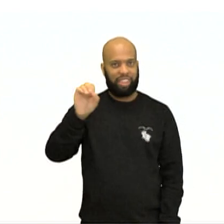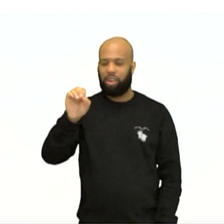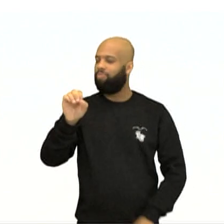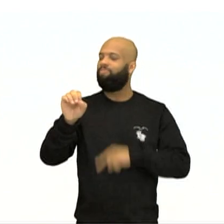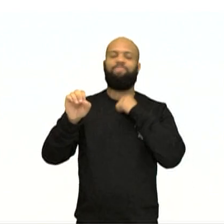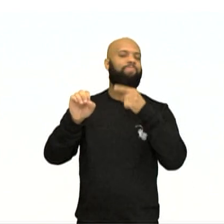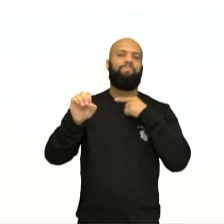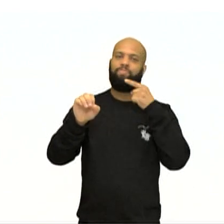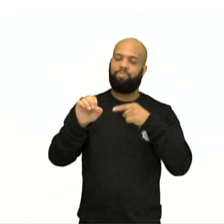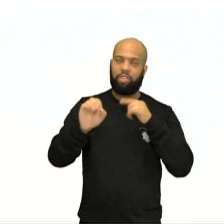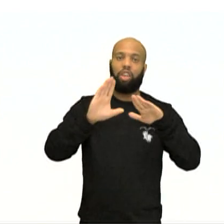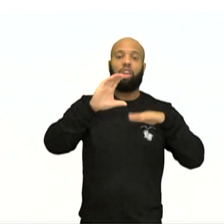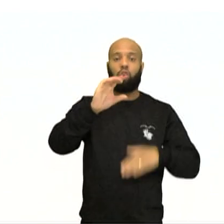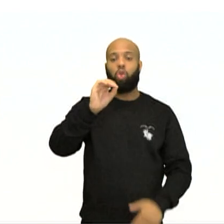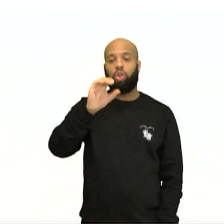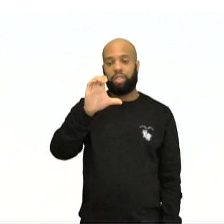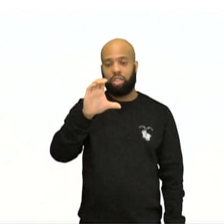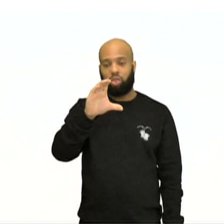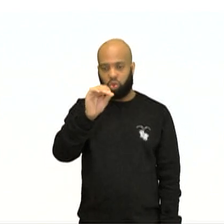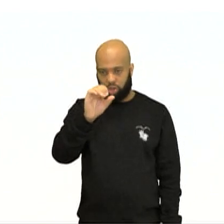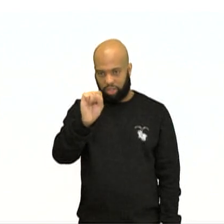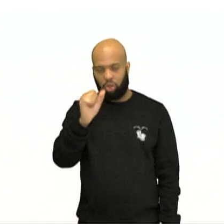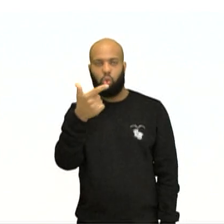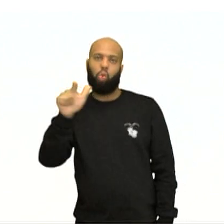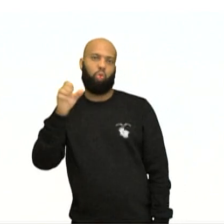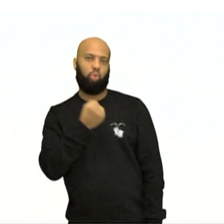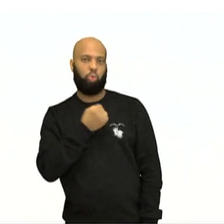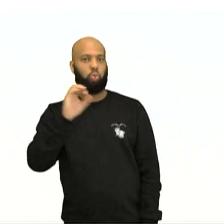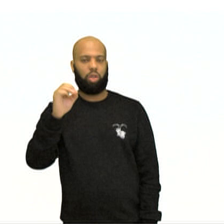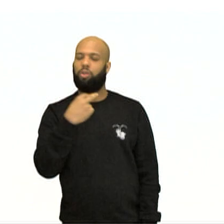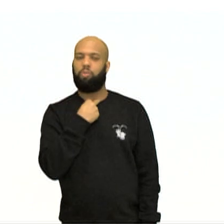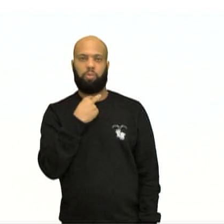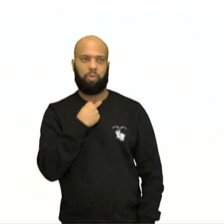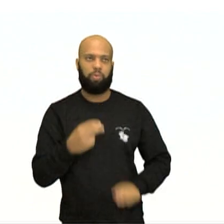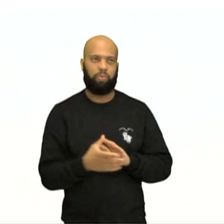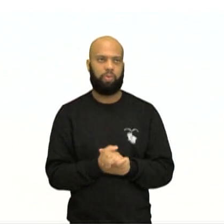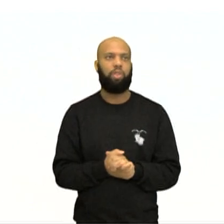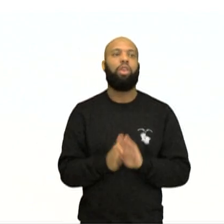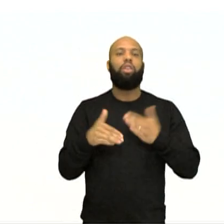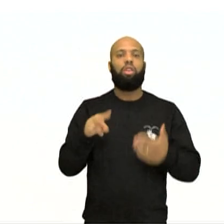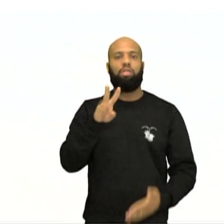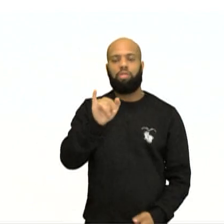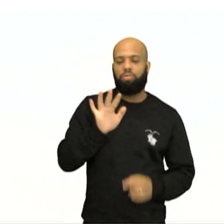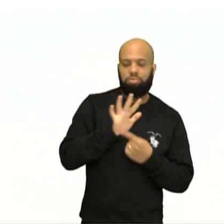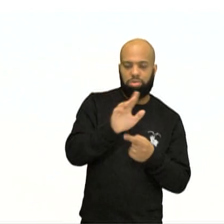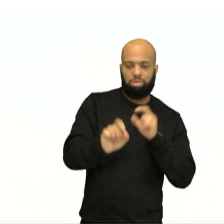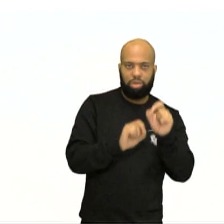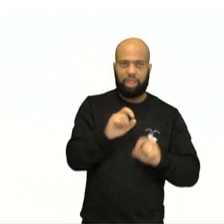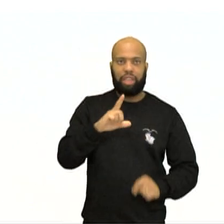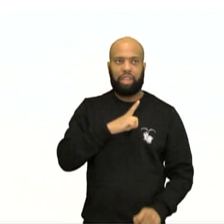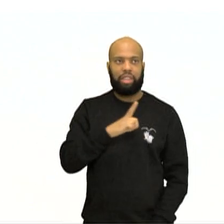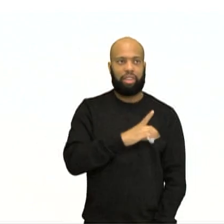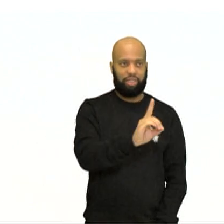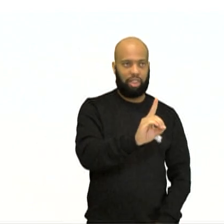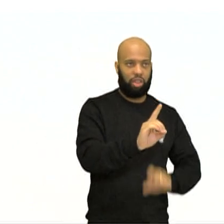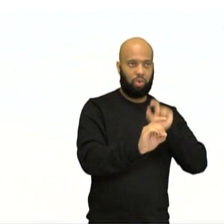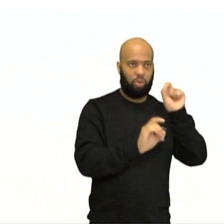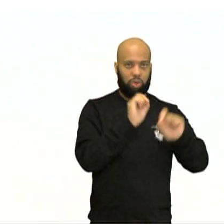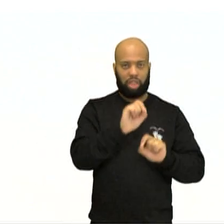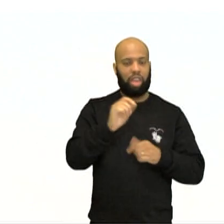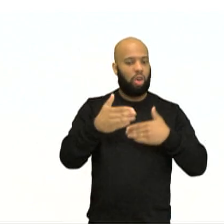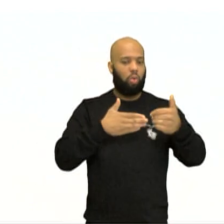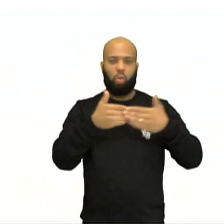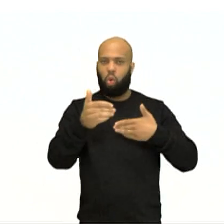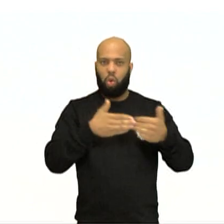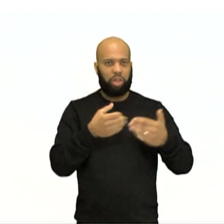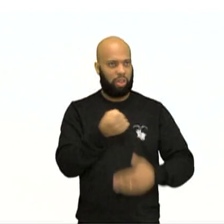o cosseno tem que ser diferente de zero para que a gente possa definir essa função, tá? Então, a gente vai definir o domínio como sendo